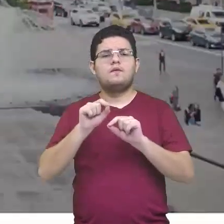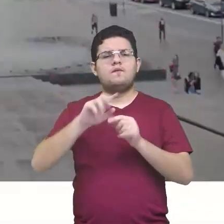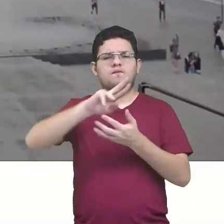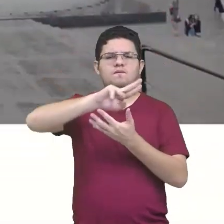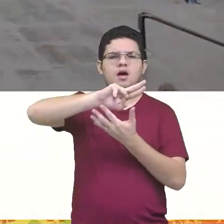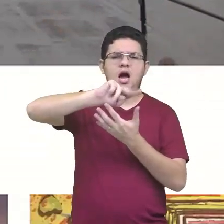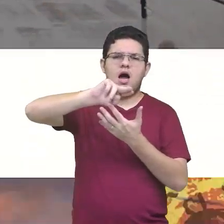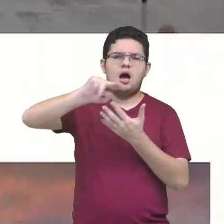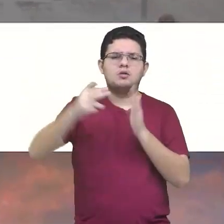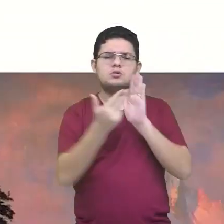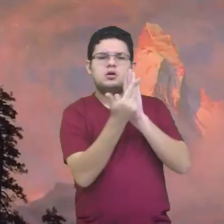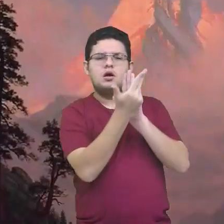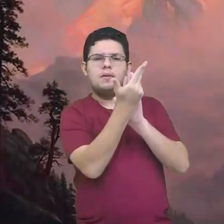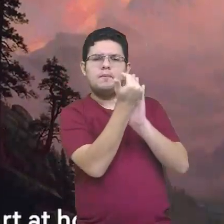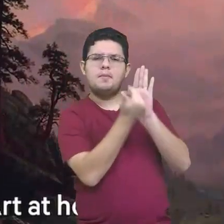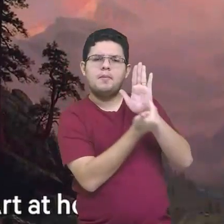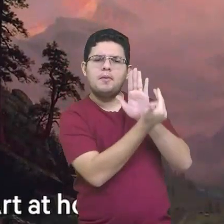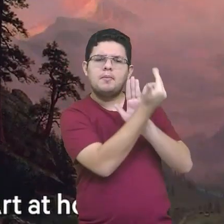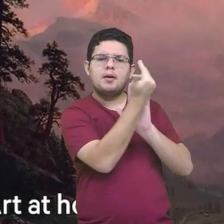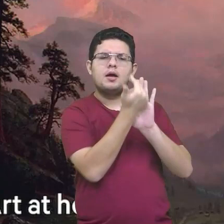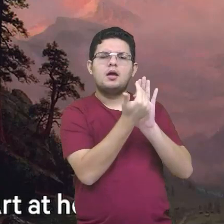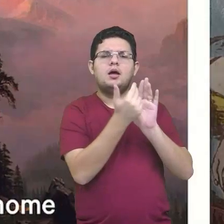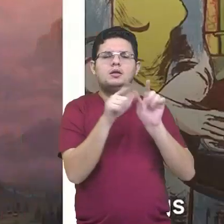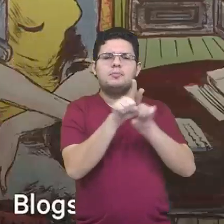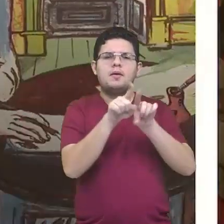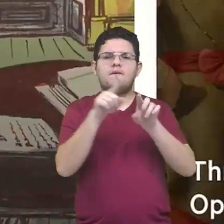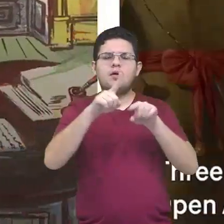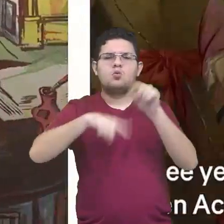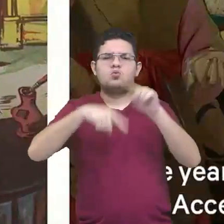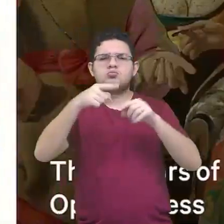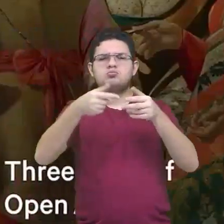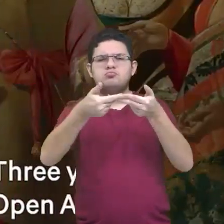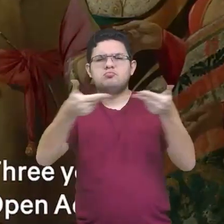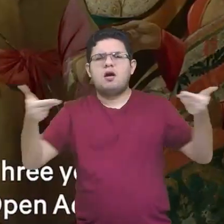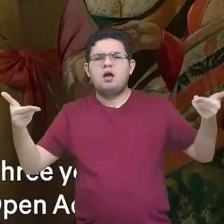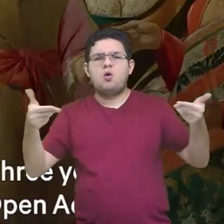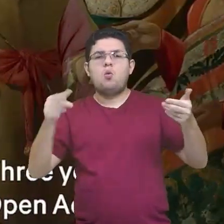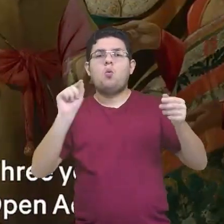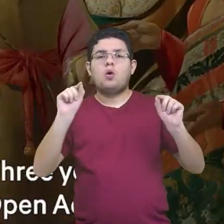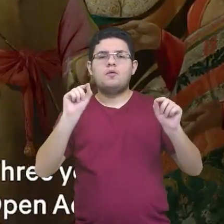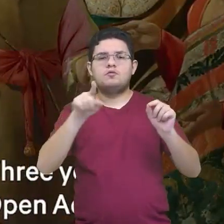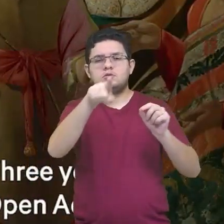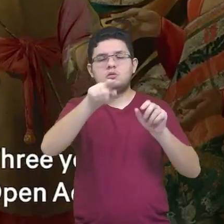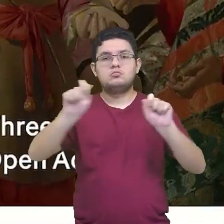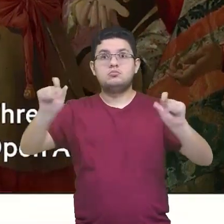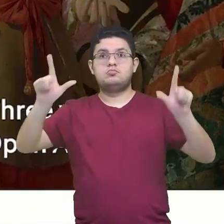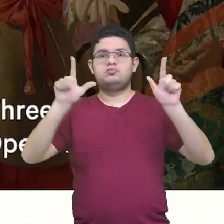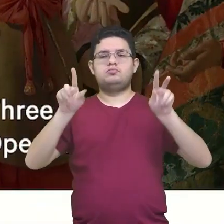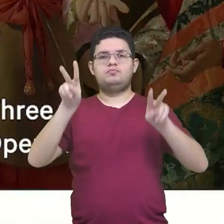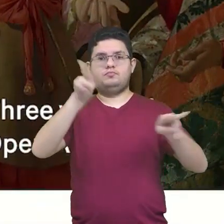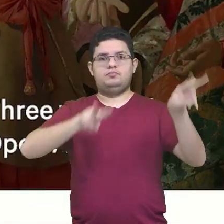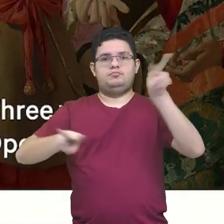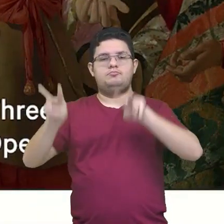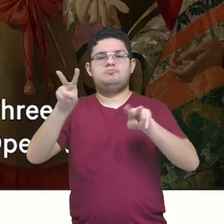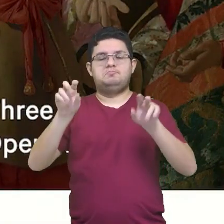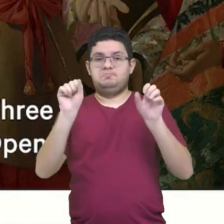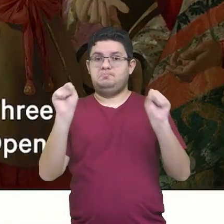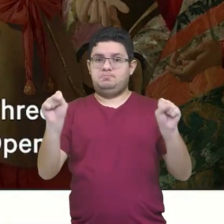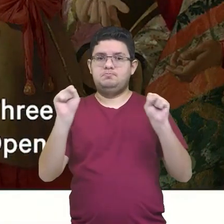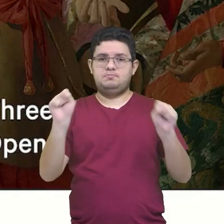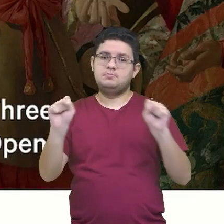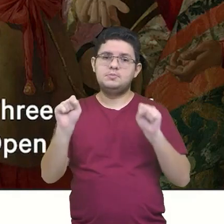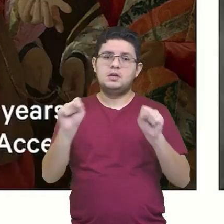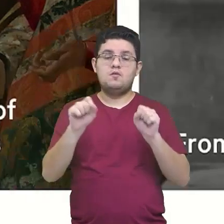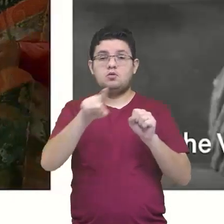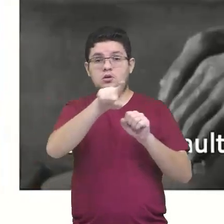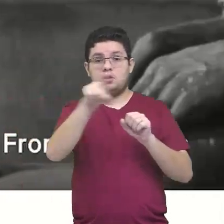obras, diversos conteúdos que podem estar sendo utilizados tanto para você que pode ser curioso em arte, que